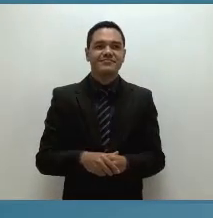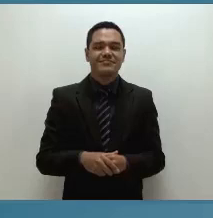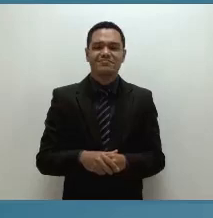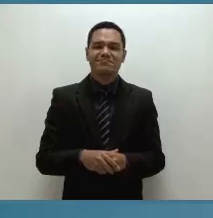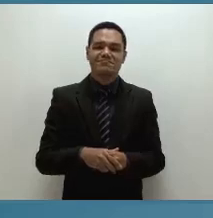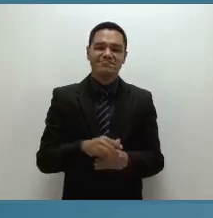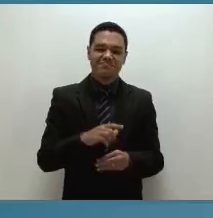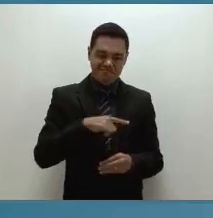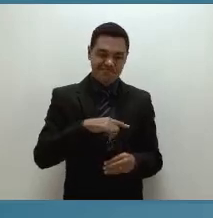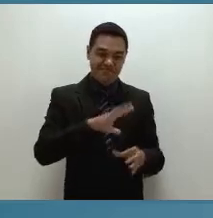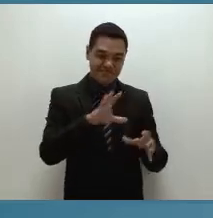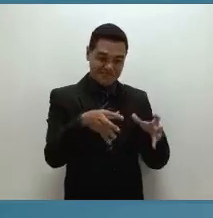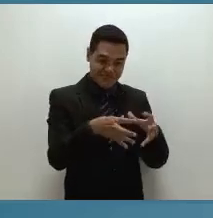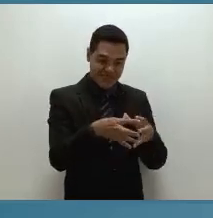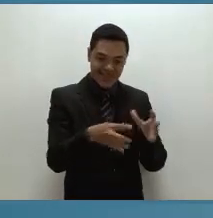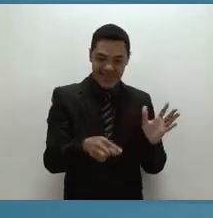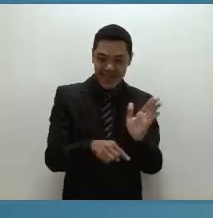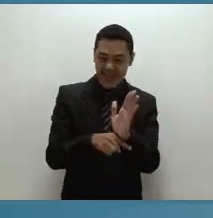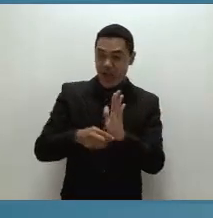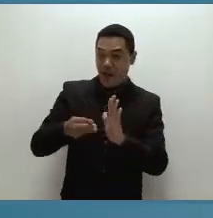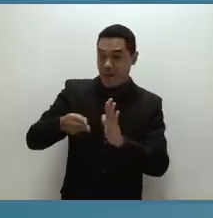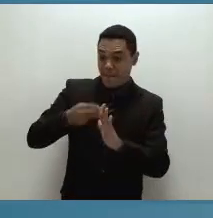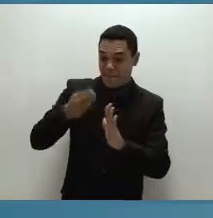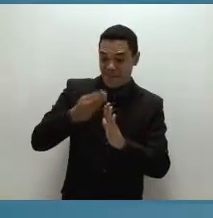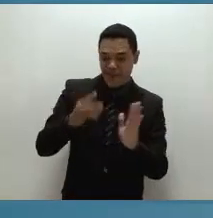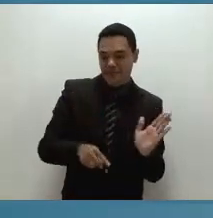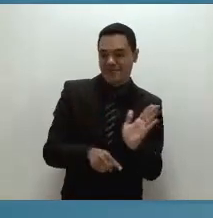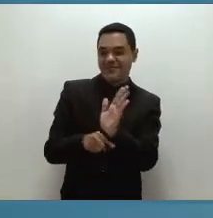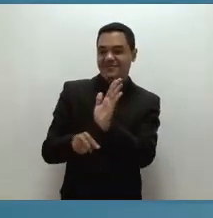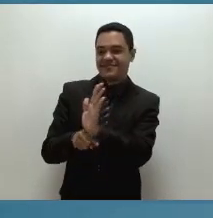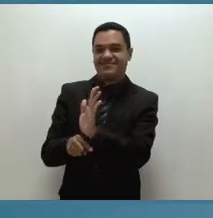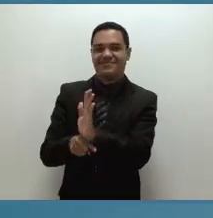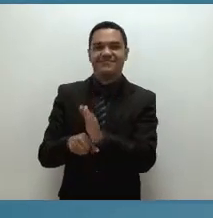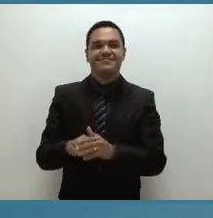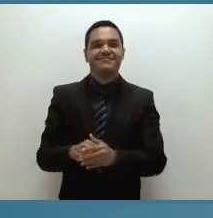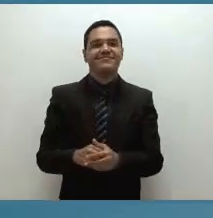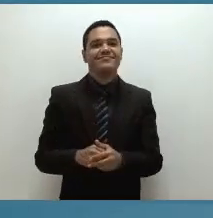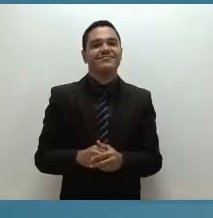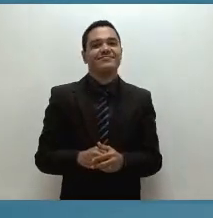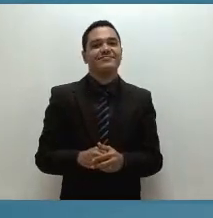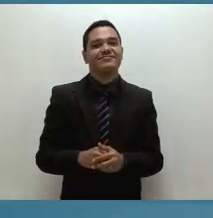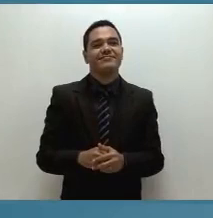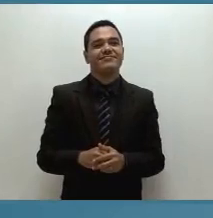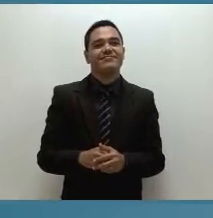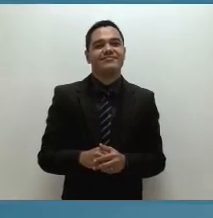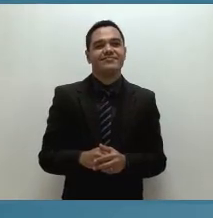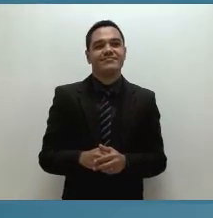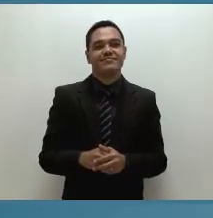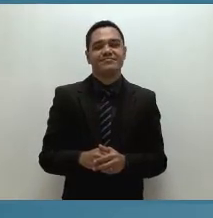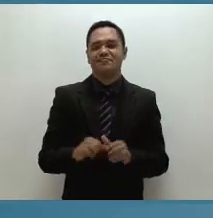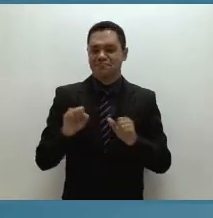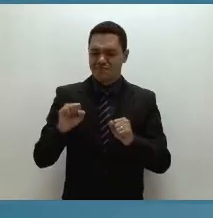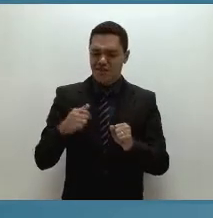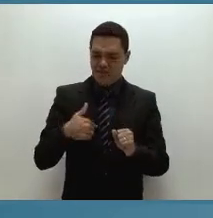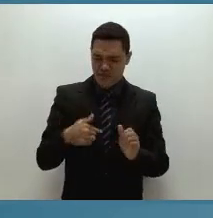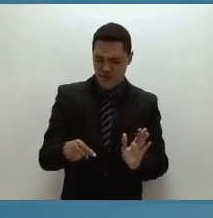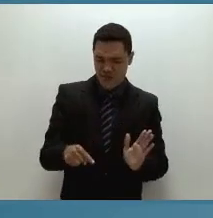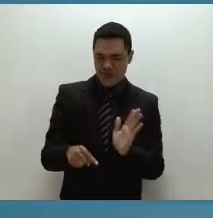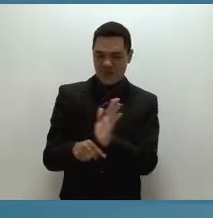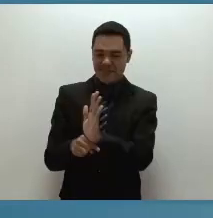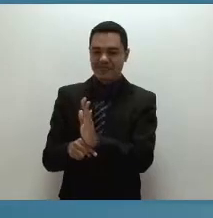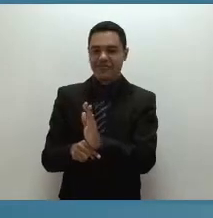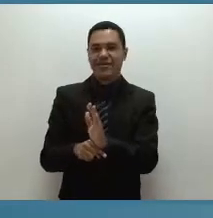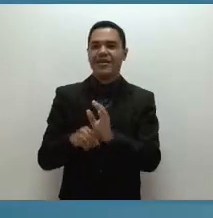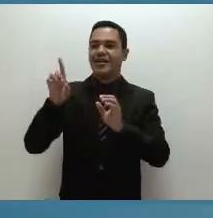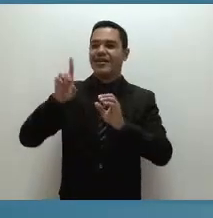né, a minutar as decisões, etc. E também sempre conte comigo. Que o povo da Deus